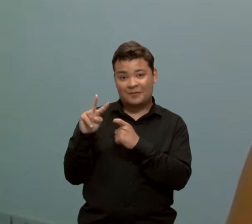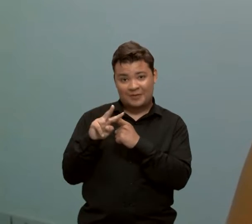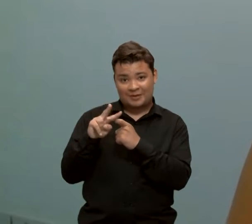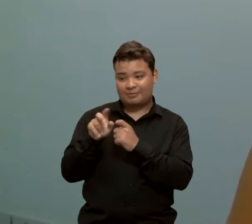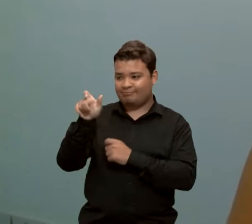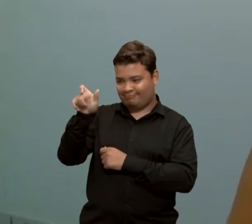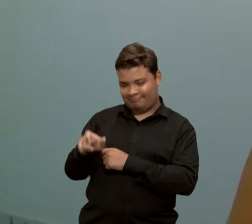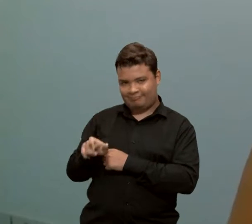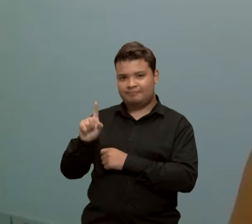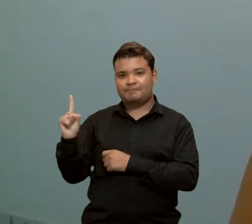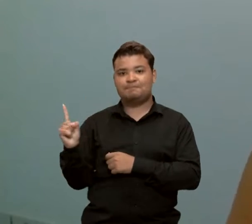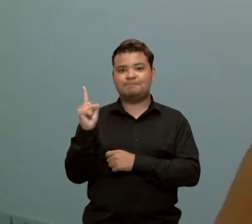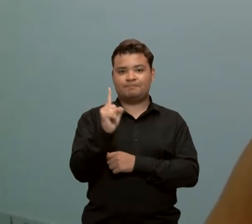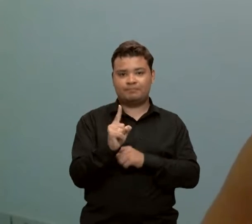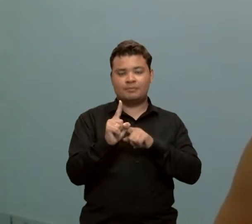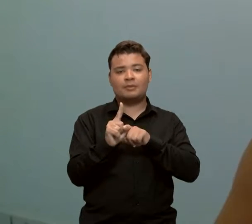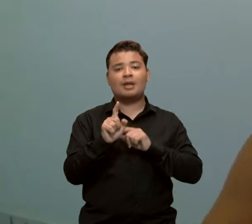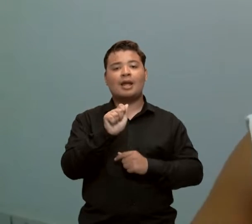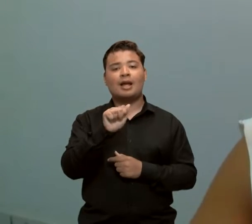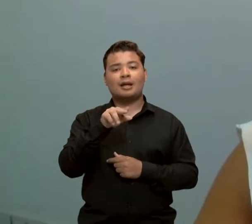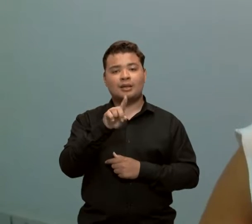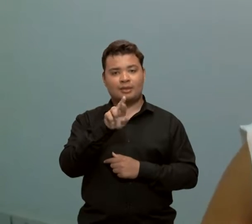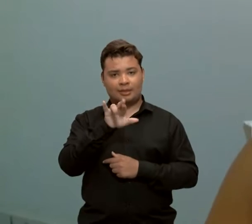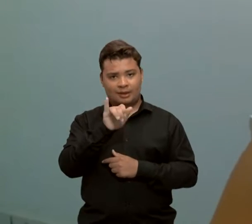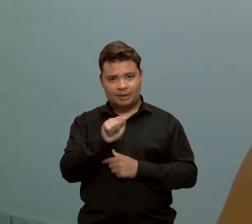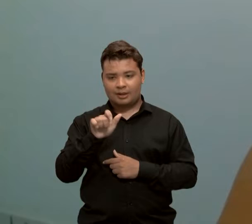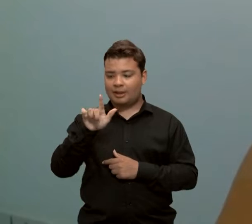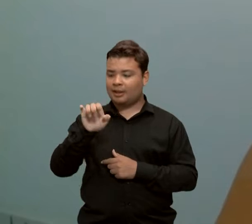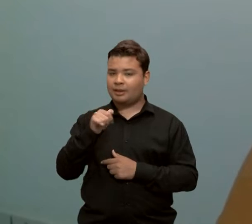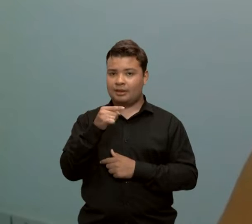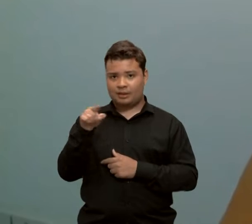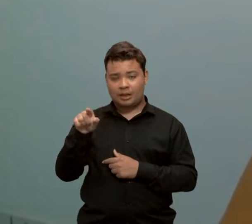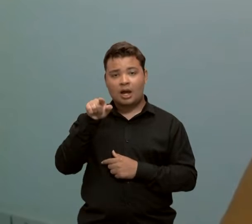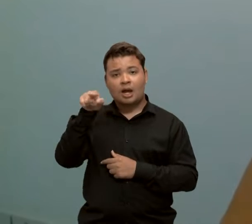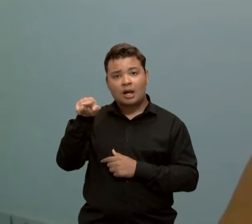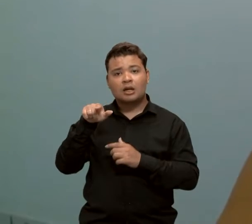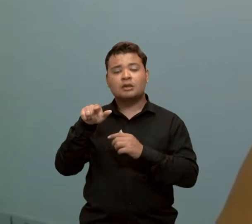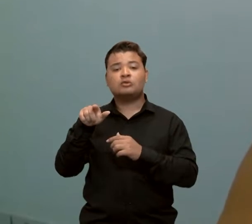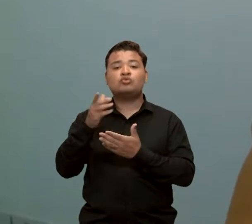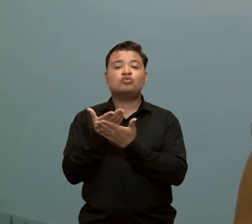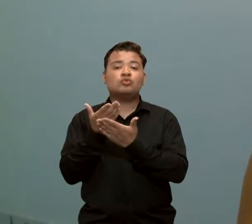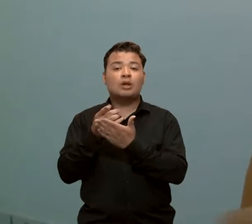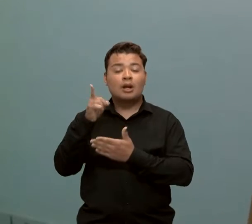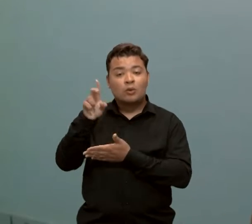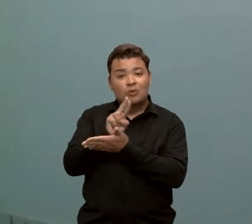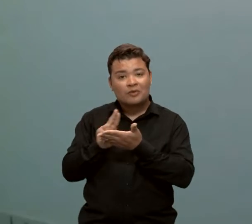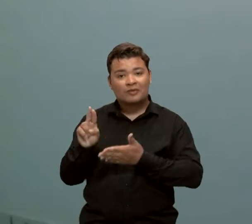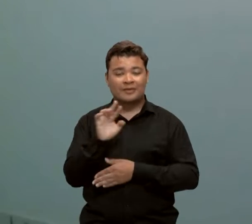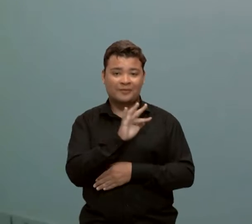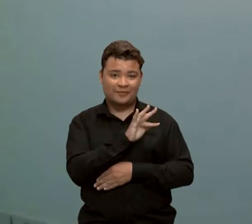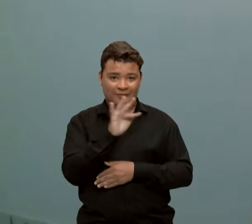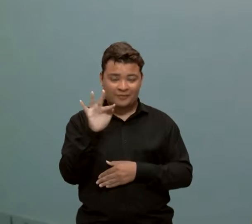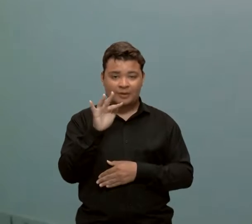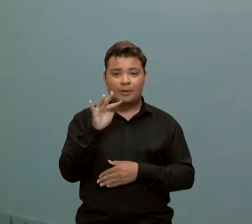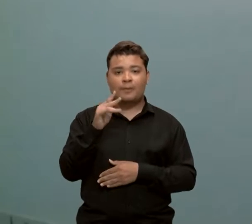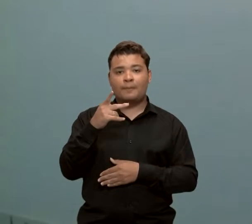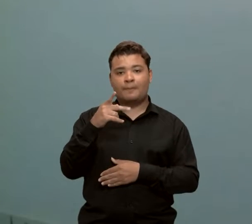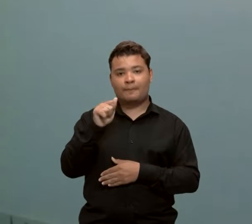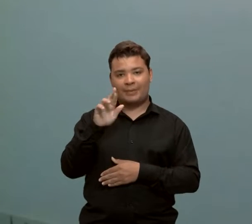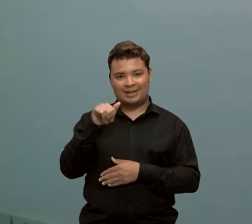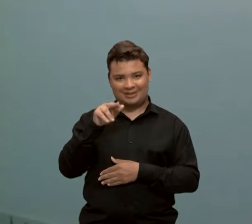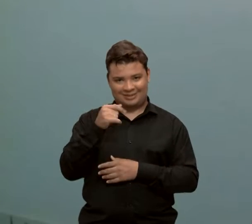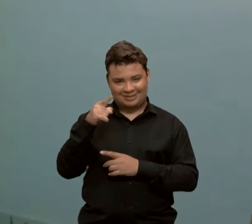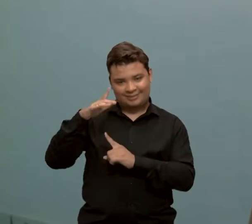pesquisadora, Andréa Leão. Andréa Leão está fazendo estudo na Universidade Federal do Paraná, e aí somou a necessidade dela para